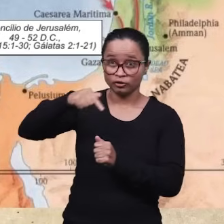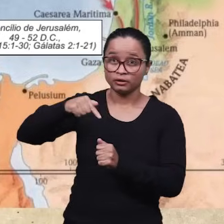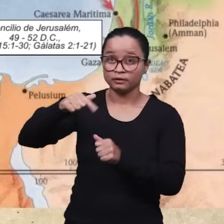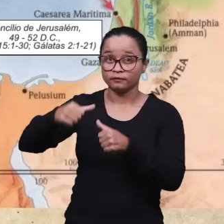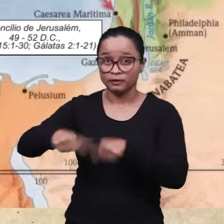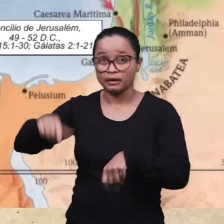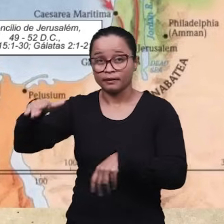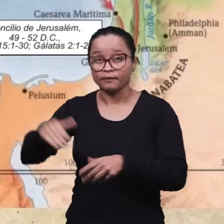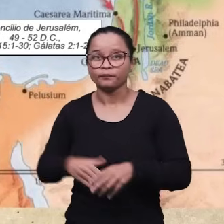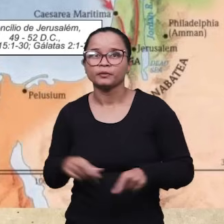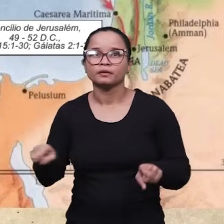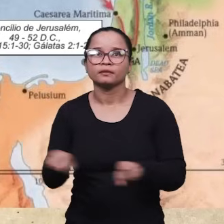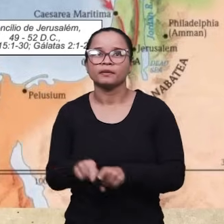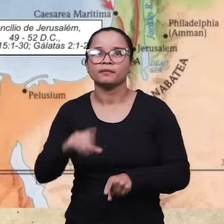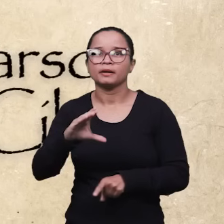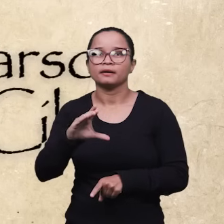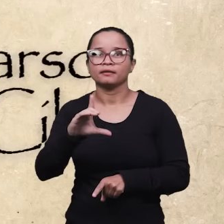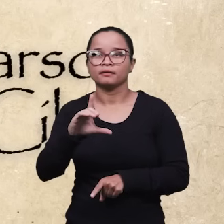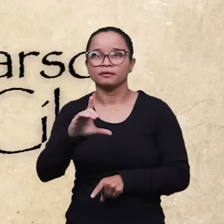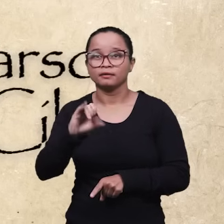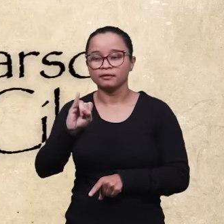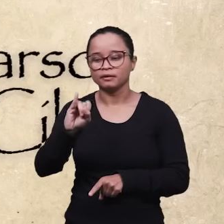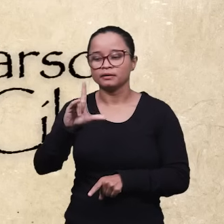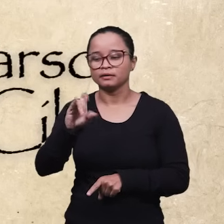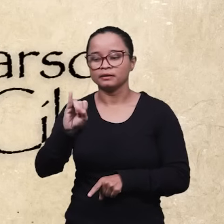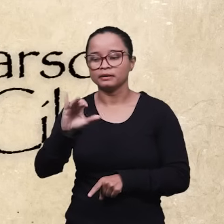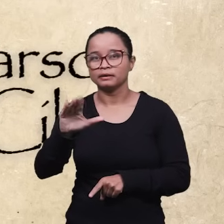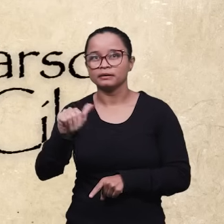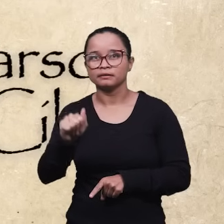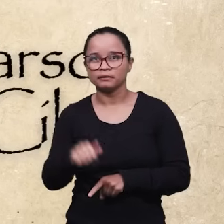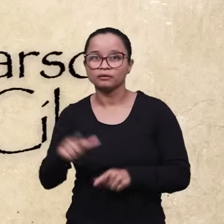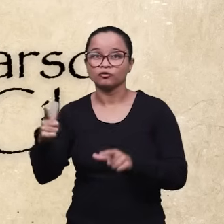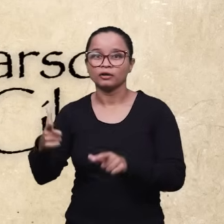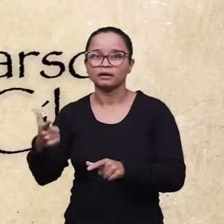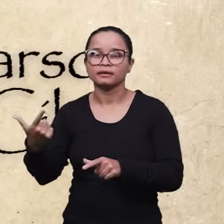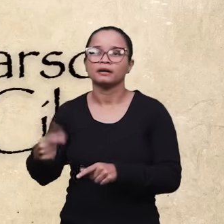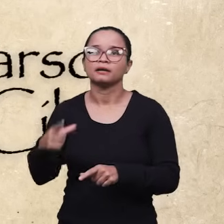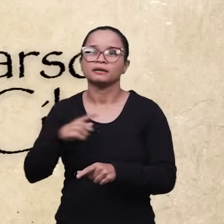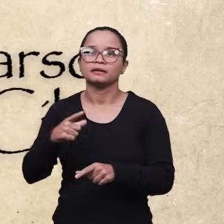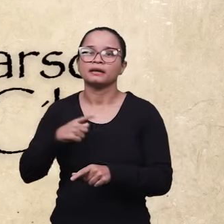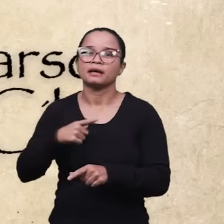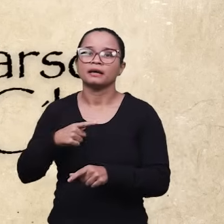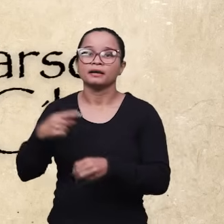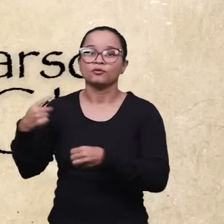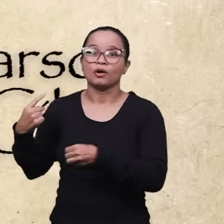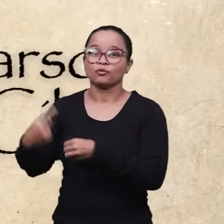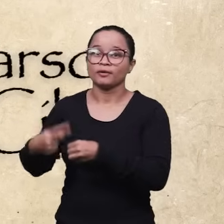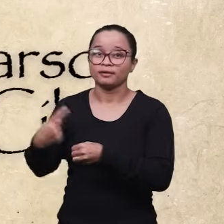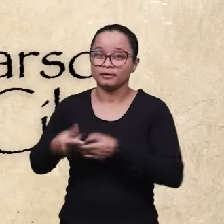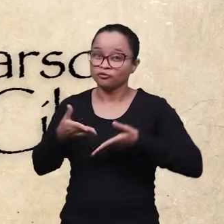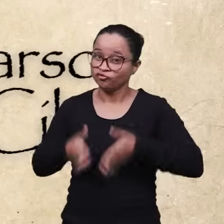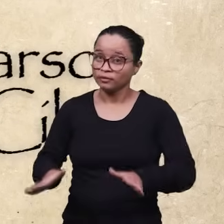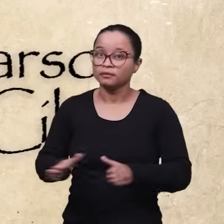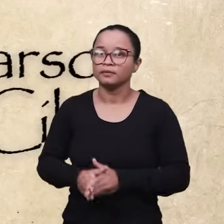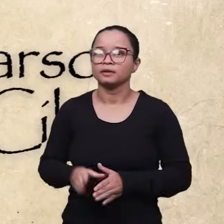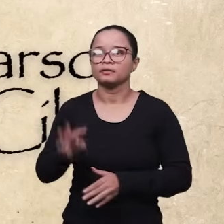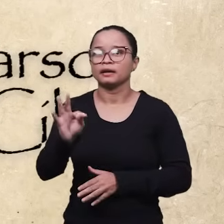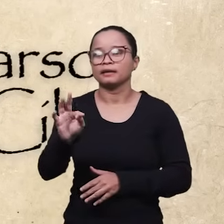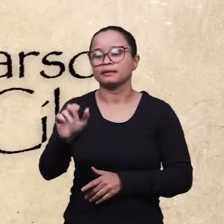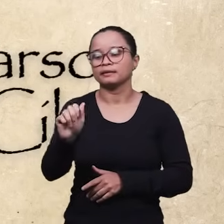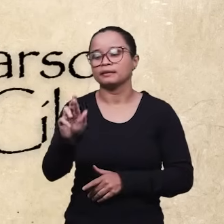que inclusive é onde está a sua cidade natal, Tarso, né? É uma imagem também que